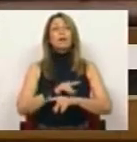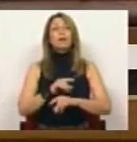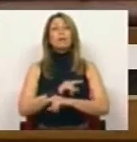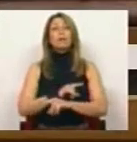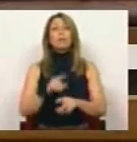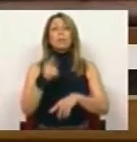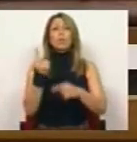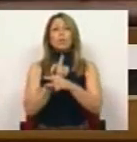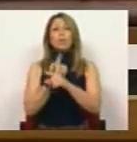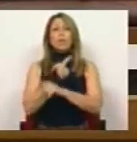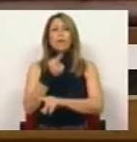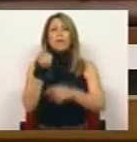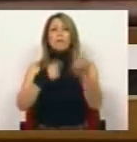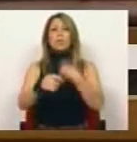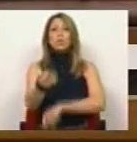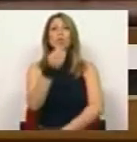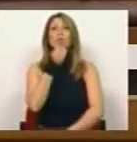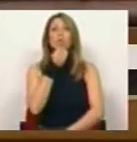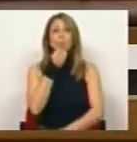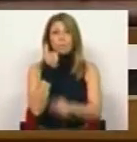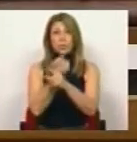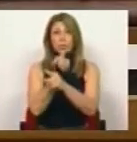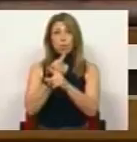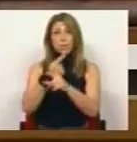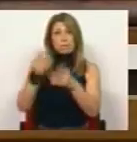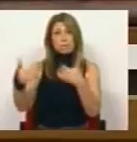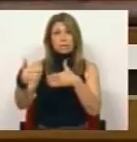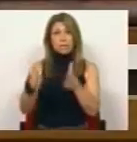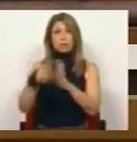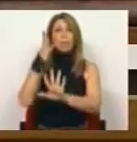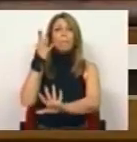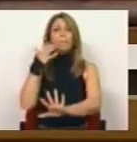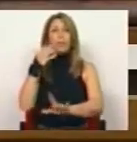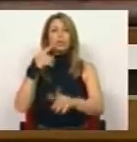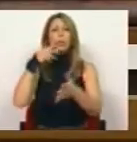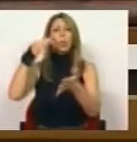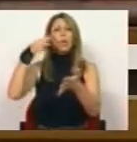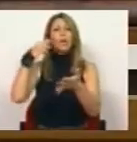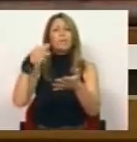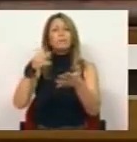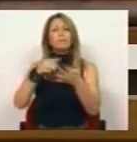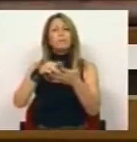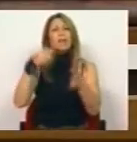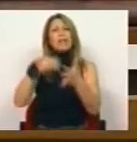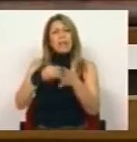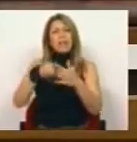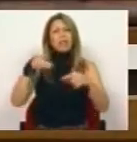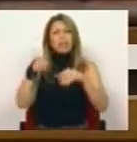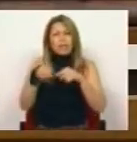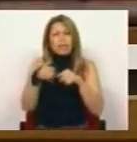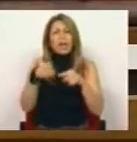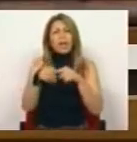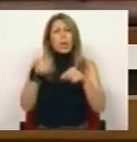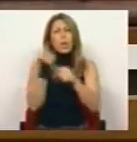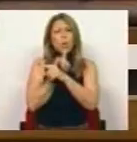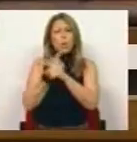utensílios de refeição descartável em plástico, como talheres, pratos ou copos, e sobre o